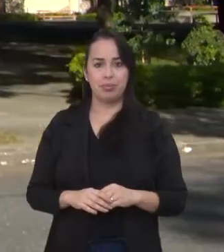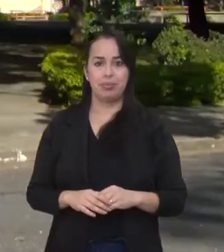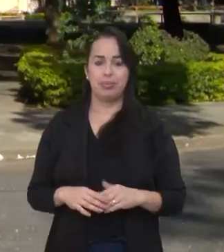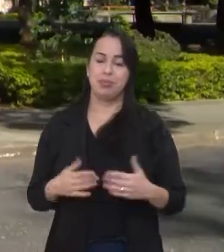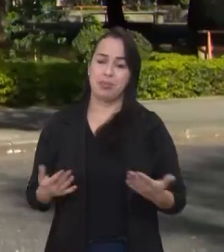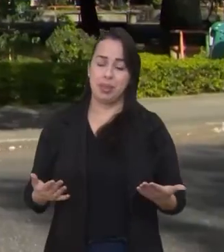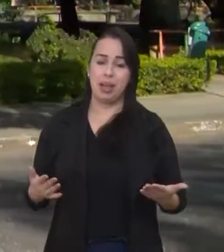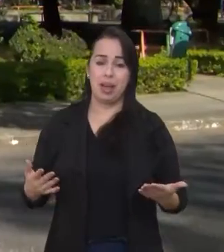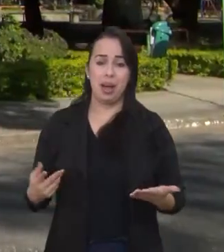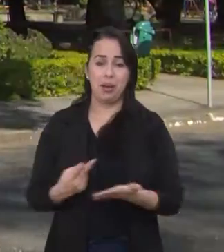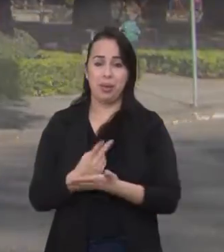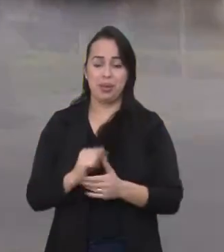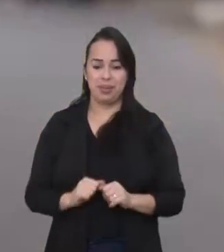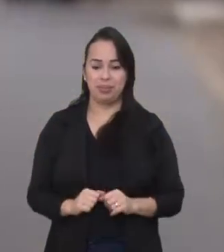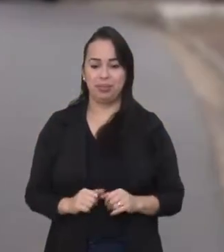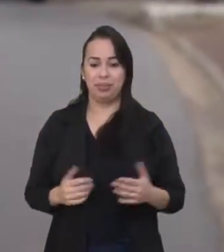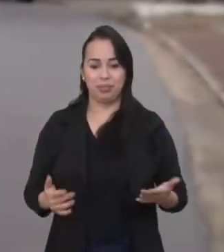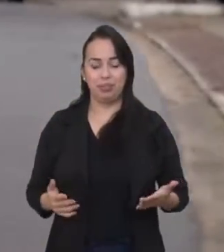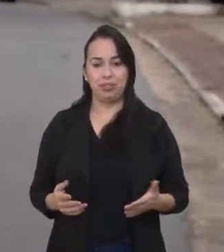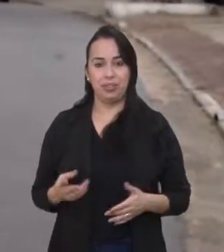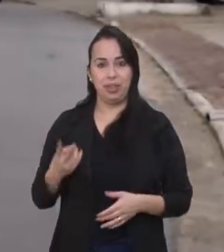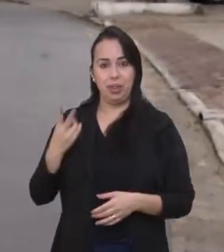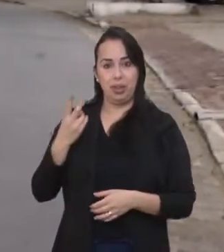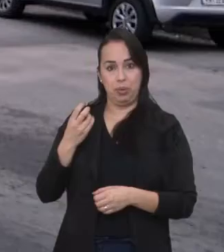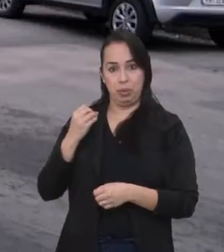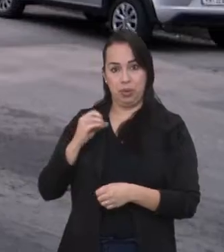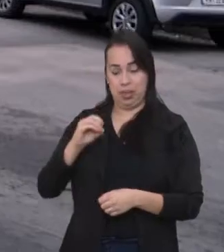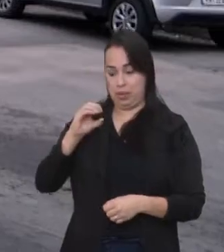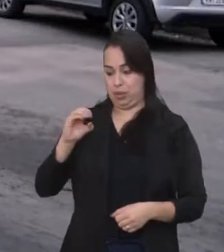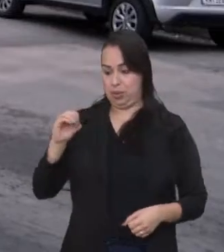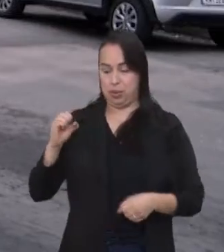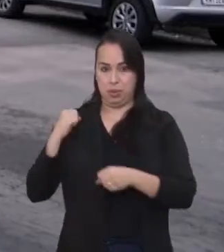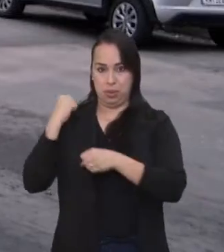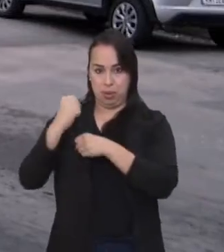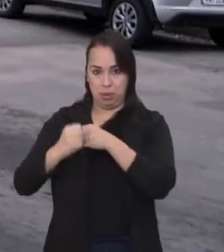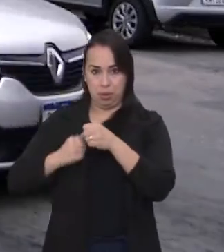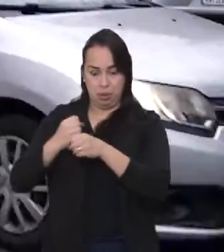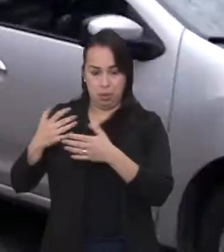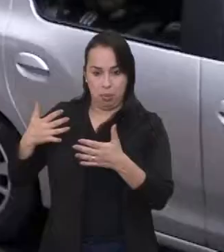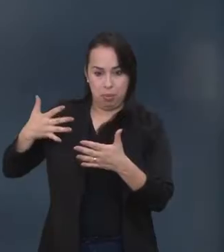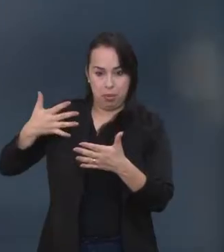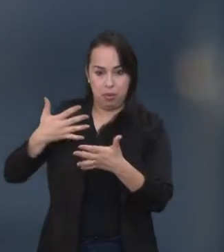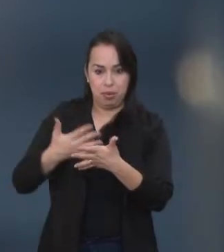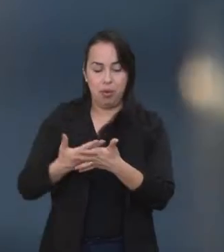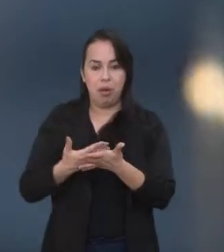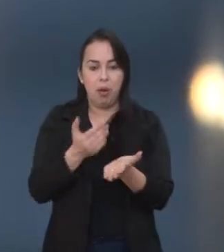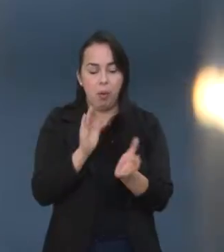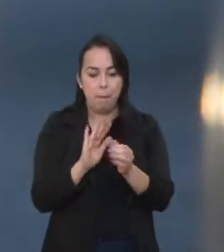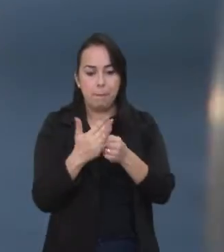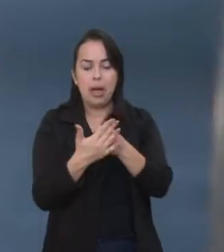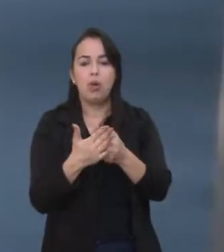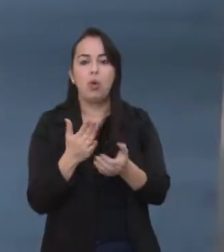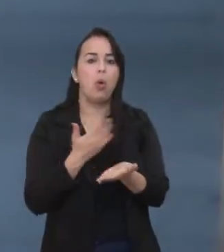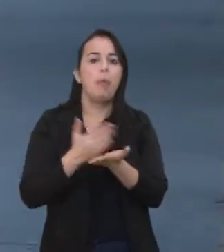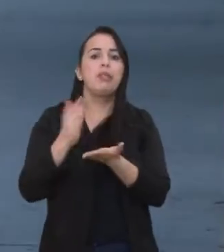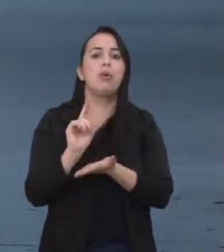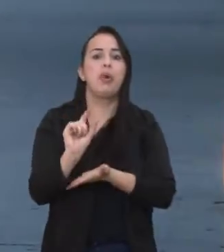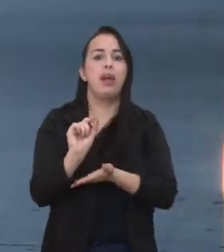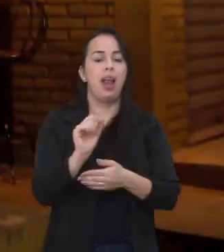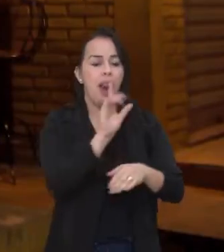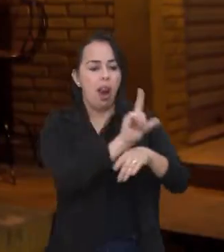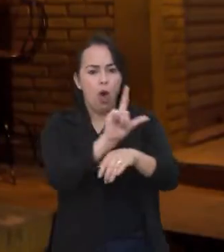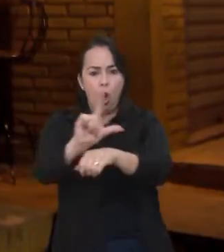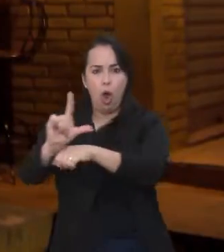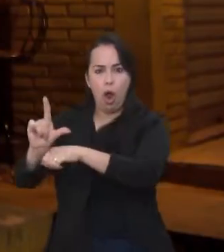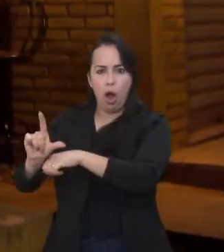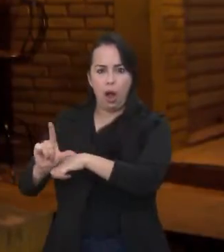que funcionava. Desde 2000, o bairro passou a ter mais áreas comerciais. A Avenida Anchieta se consolidou como